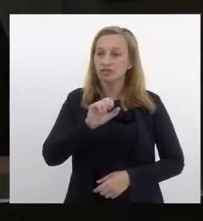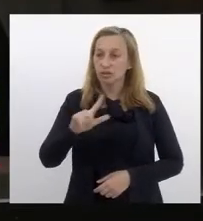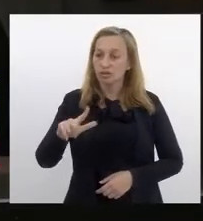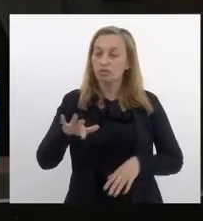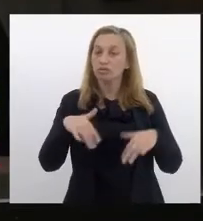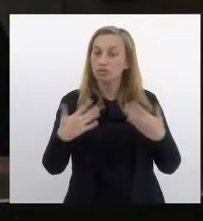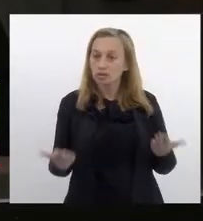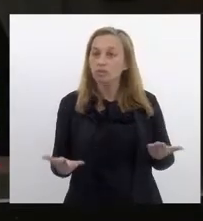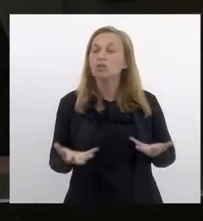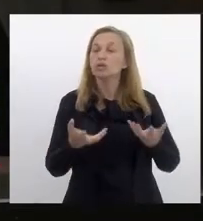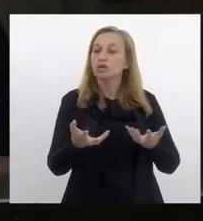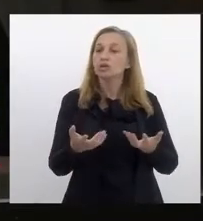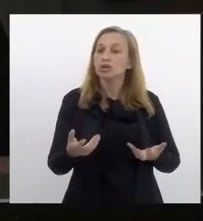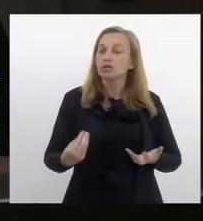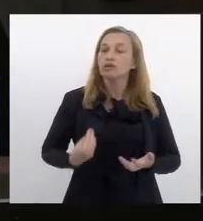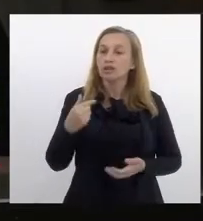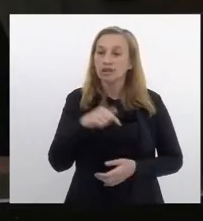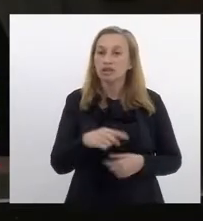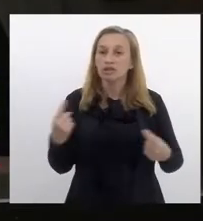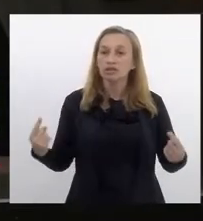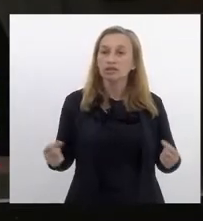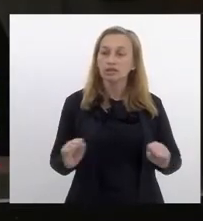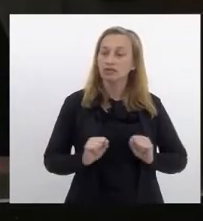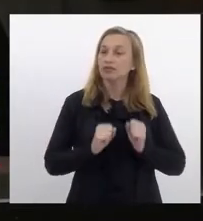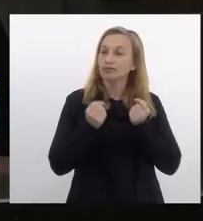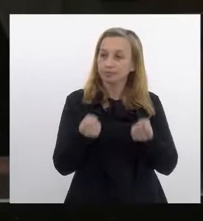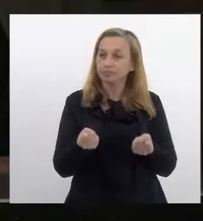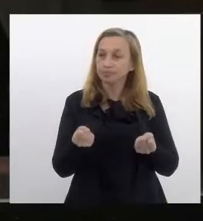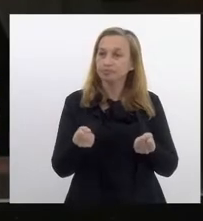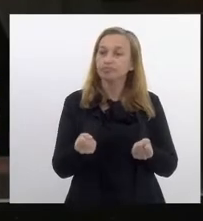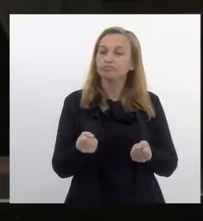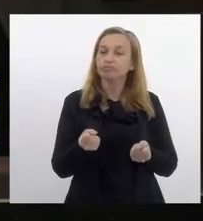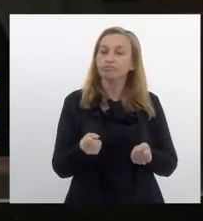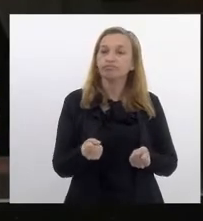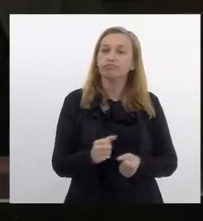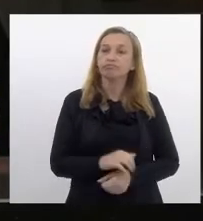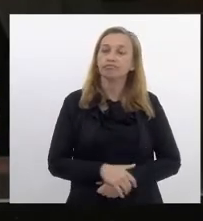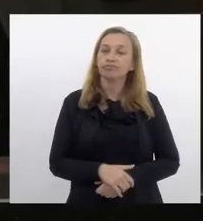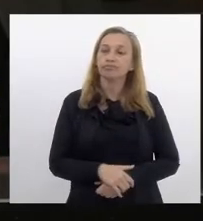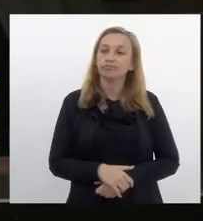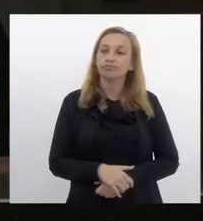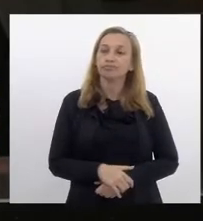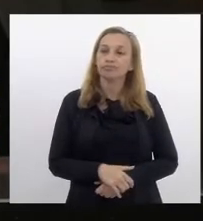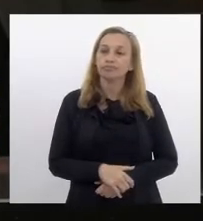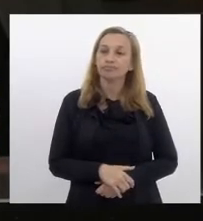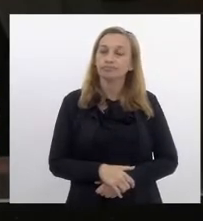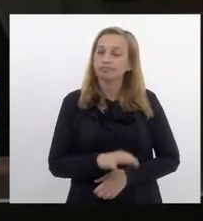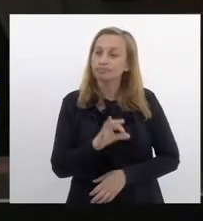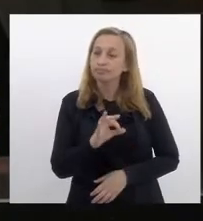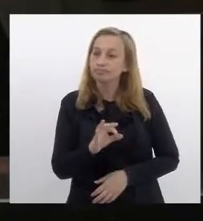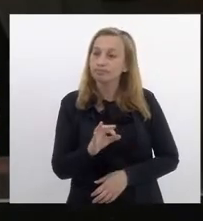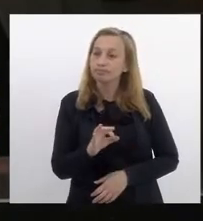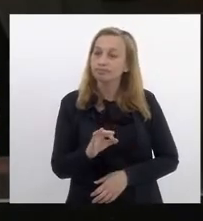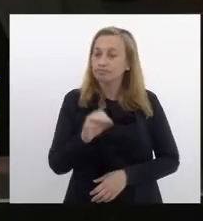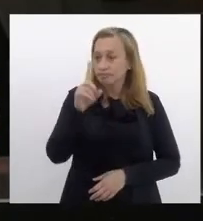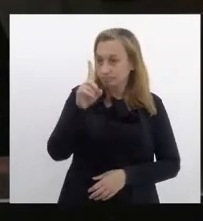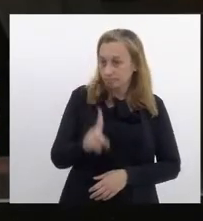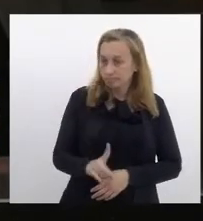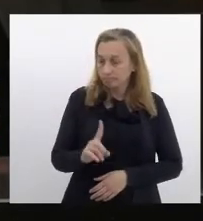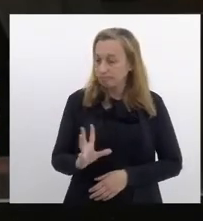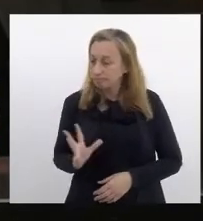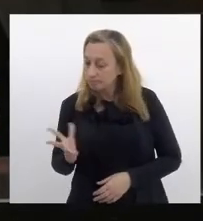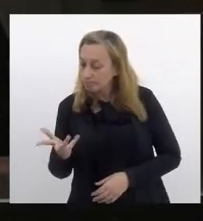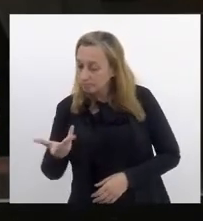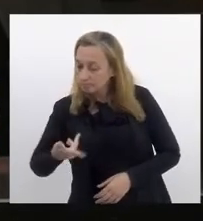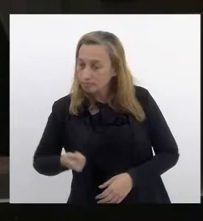Então, o que nós estamos aqui defendendo é nada mais, nada menos que garantir a